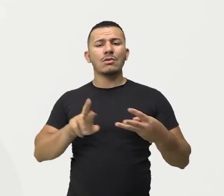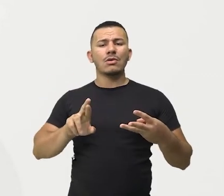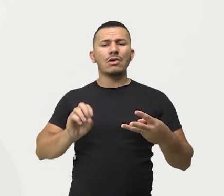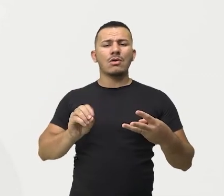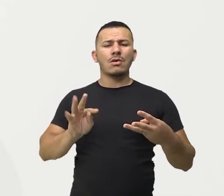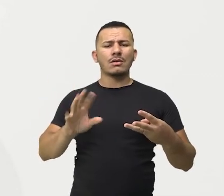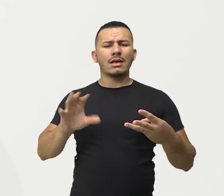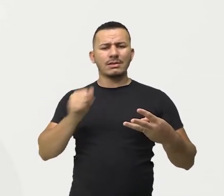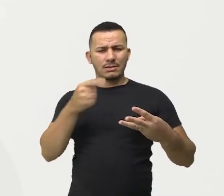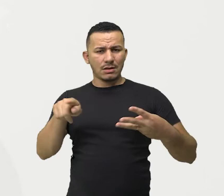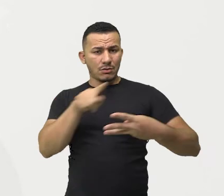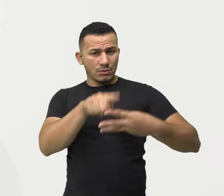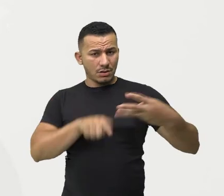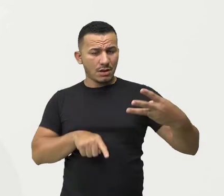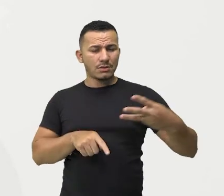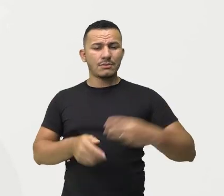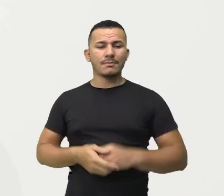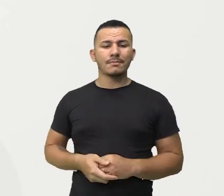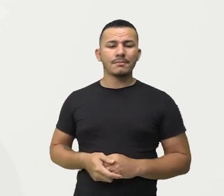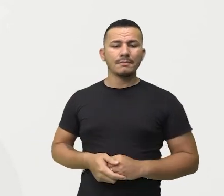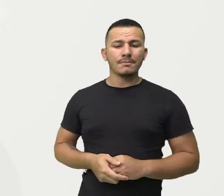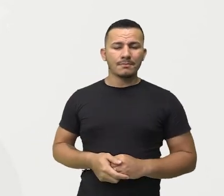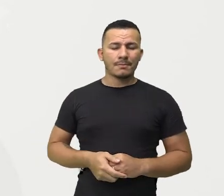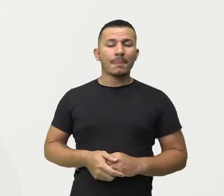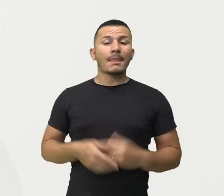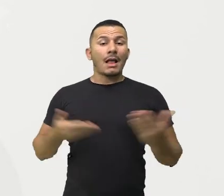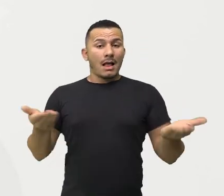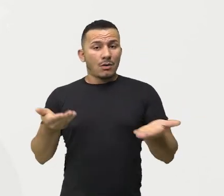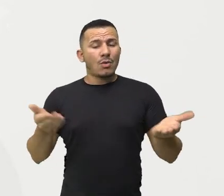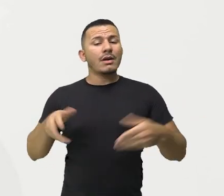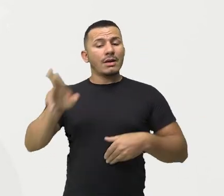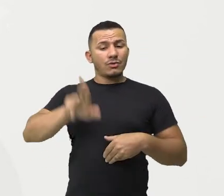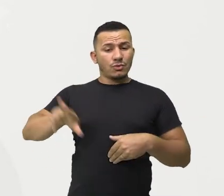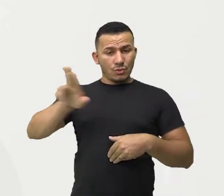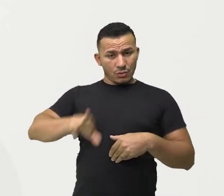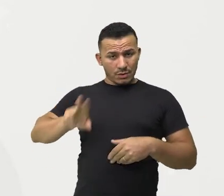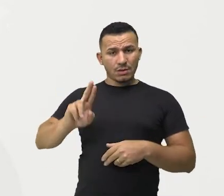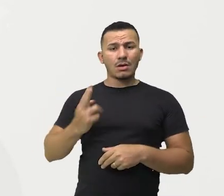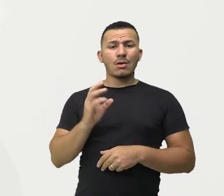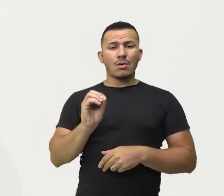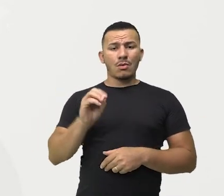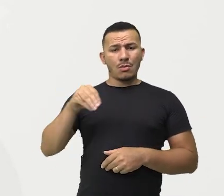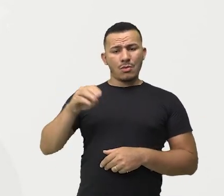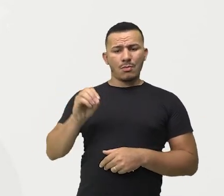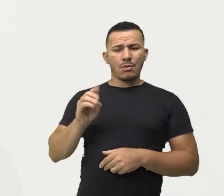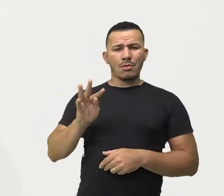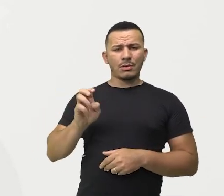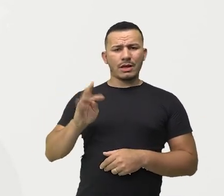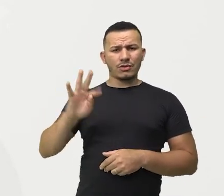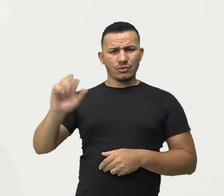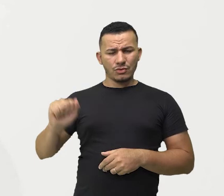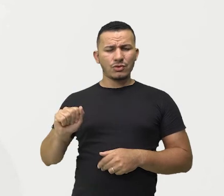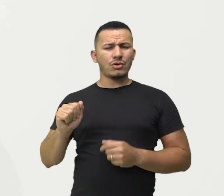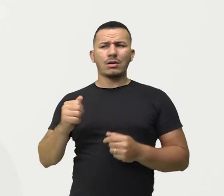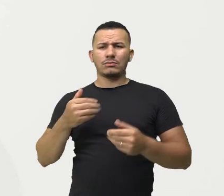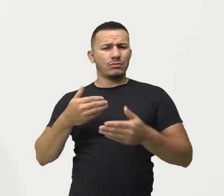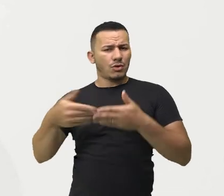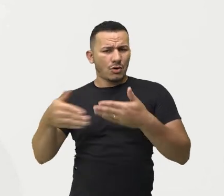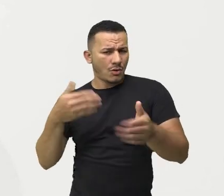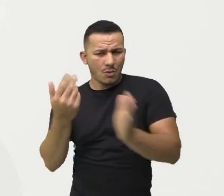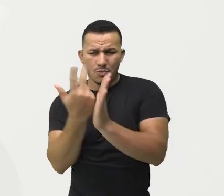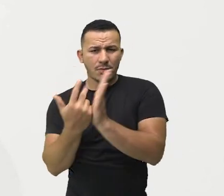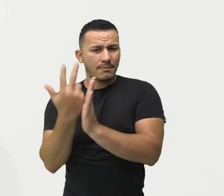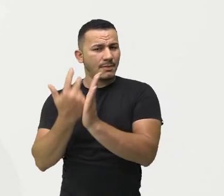meu povo. Então, quando se aplica a homotetia, né, em algum